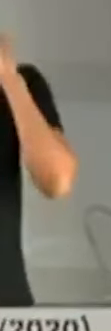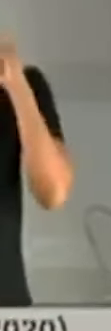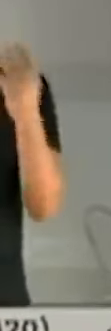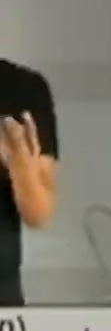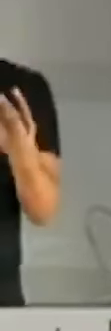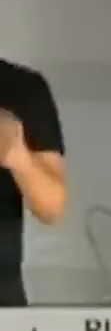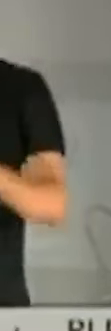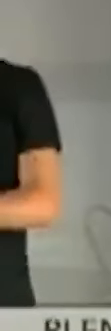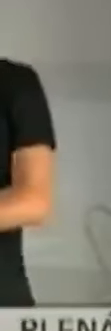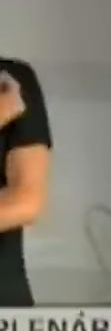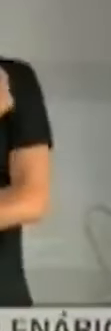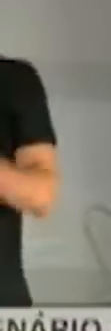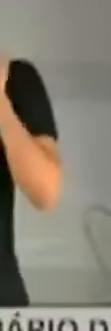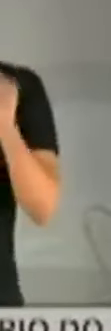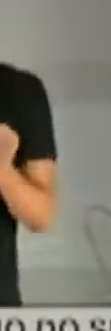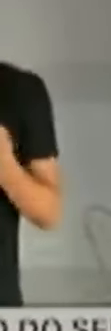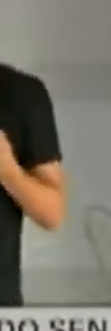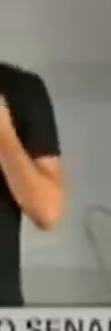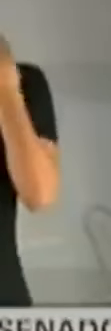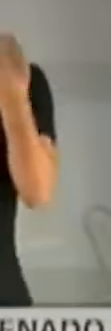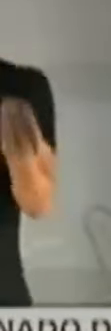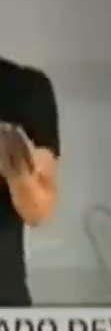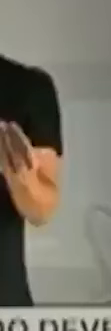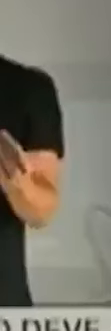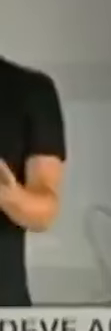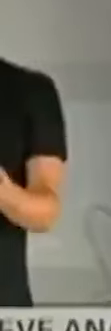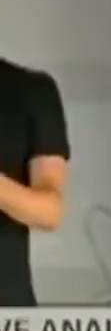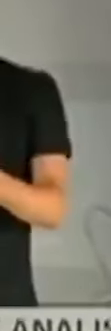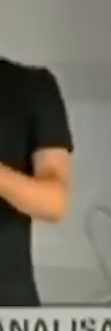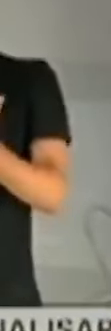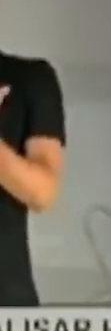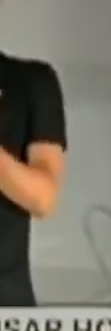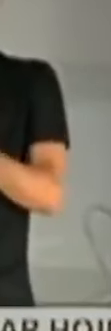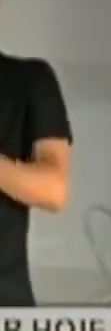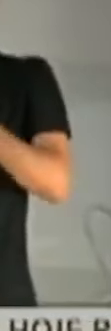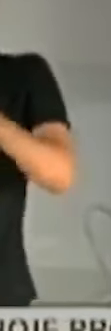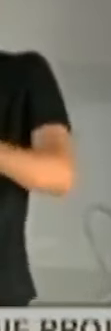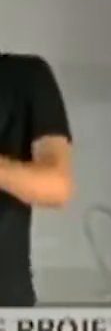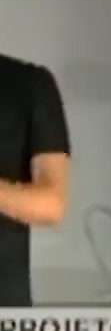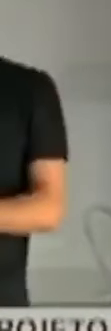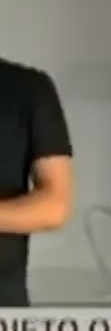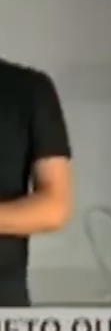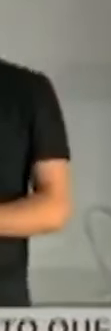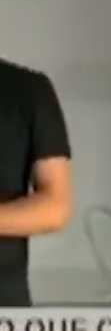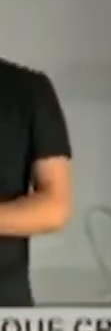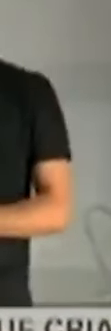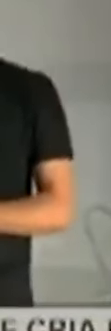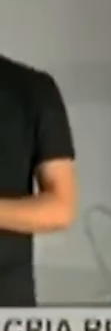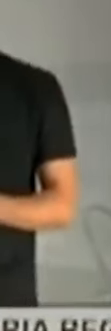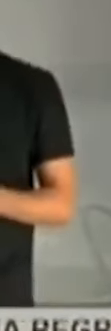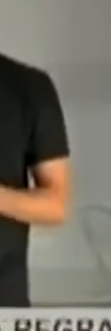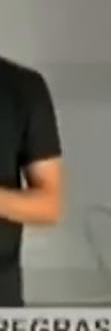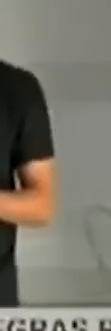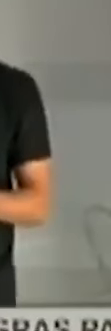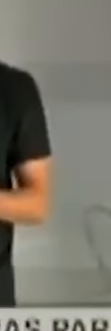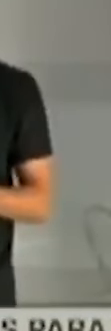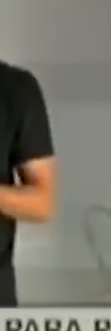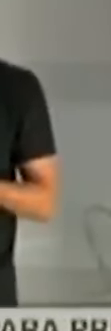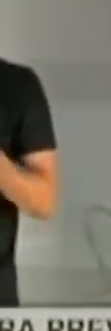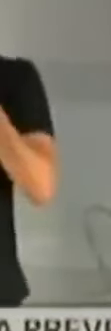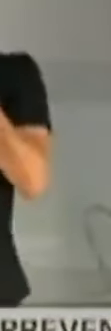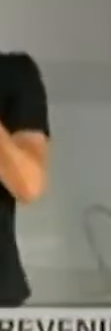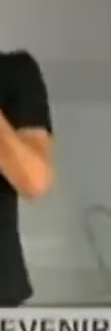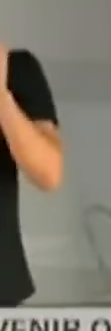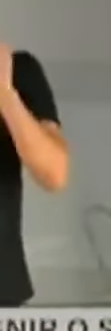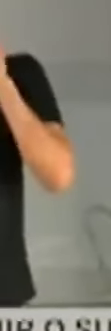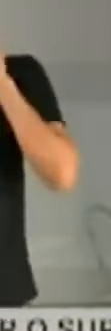que poderiam ser entregues no último trimestre de 2020 em 60 milhões de